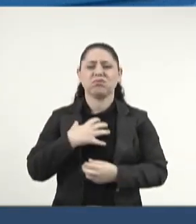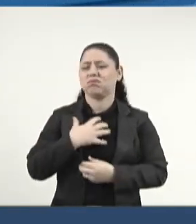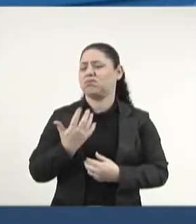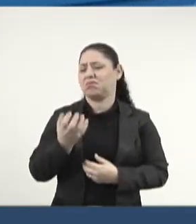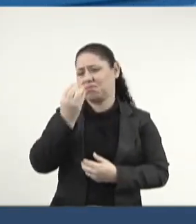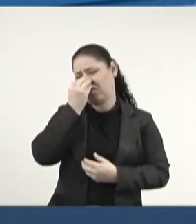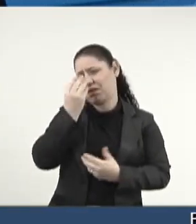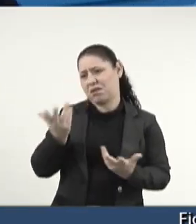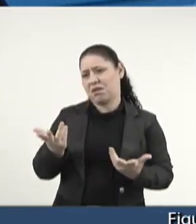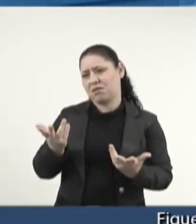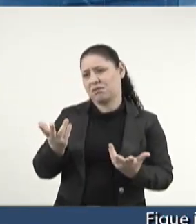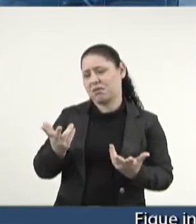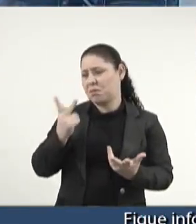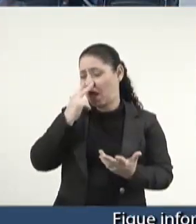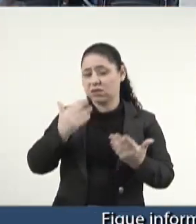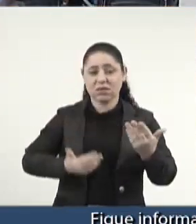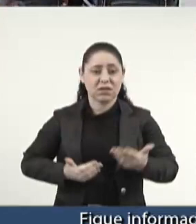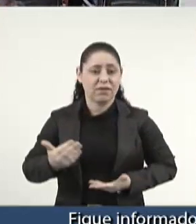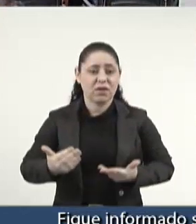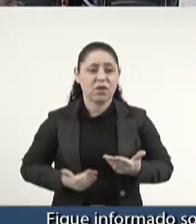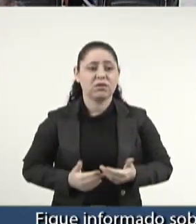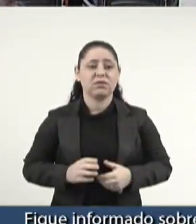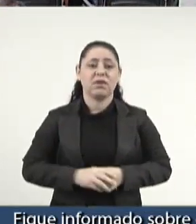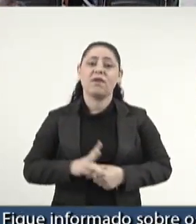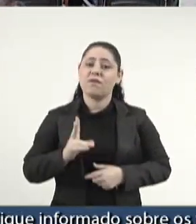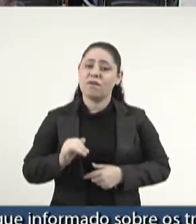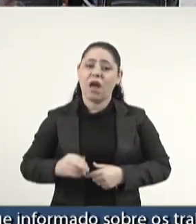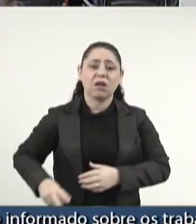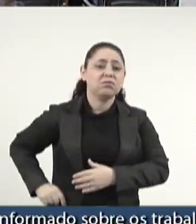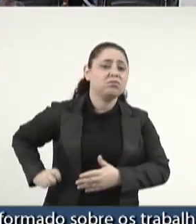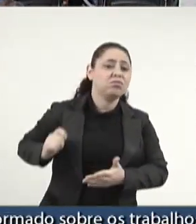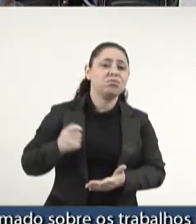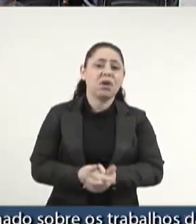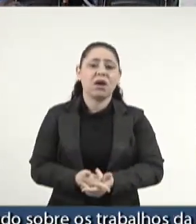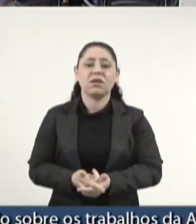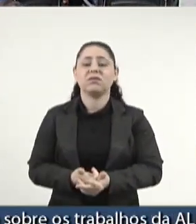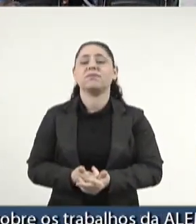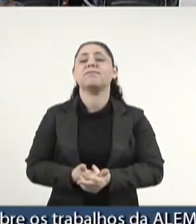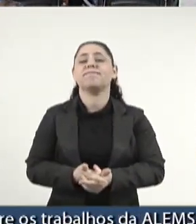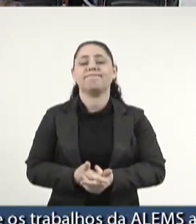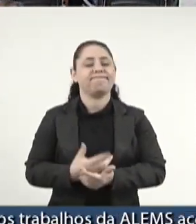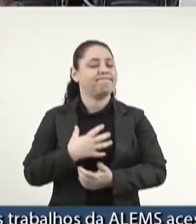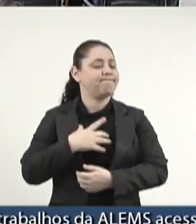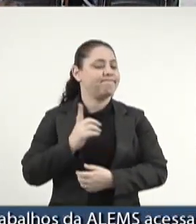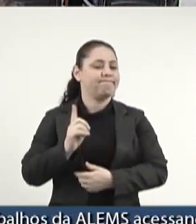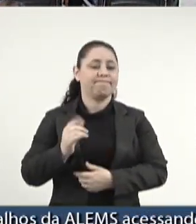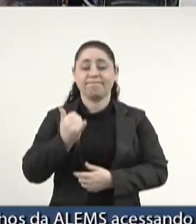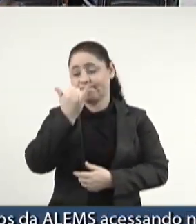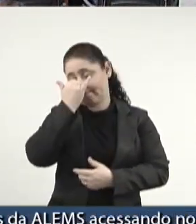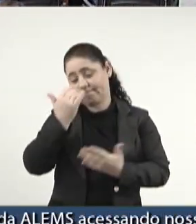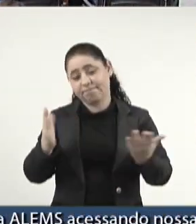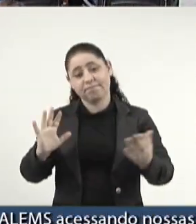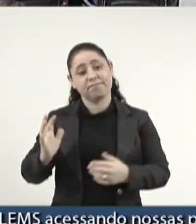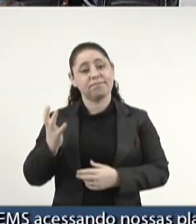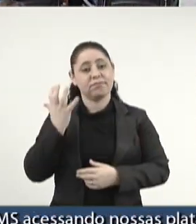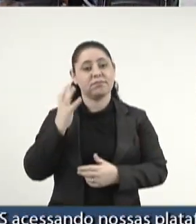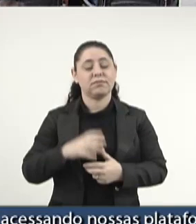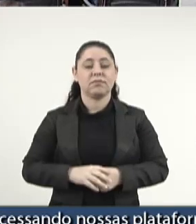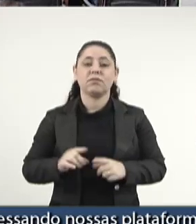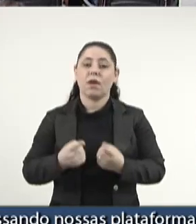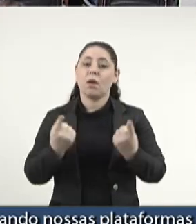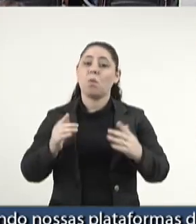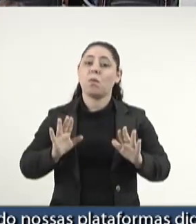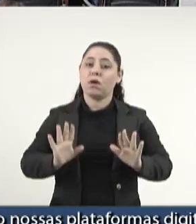um palhaço, não tem como servidor que vai sair do bolso dele não se sentir. Infelizmente é o que aconteceu. Só que